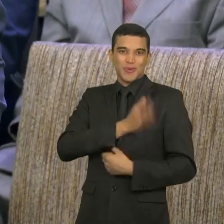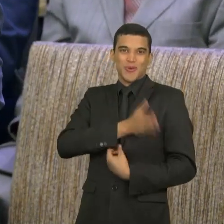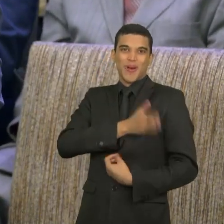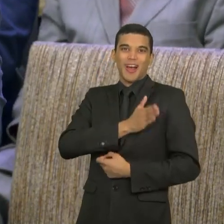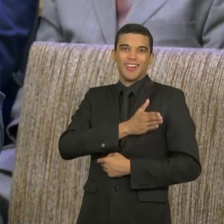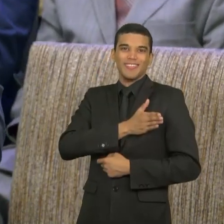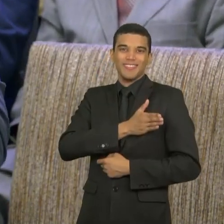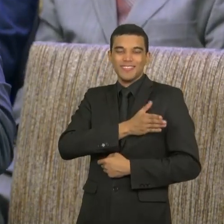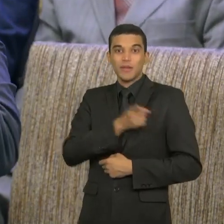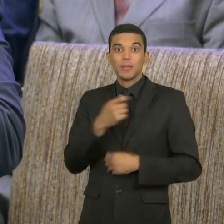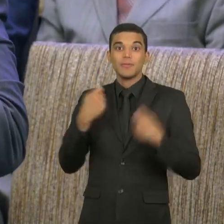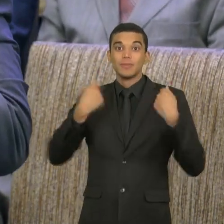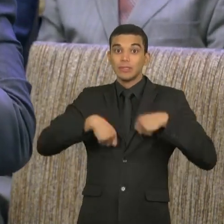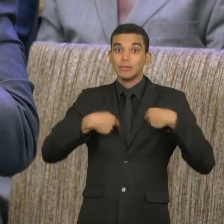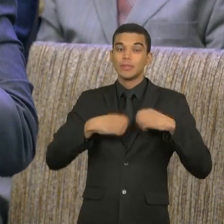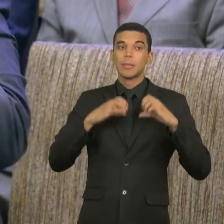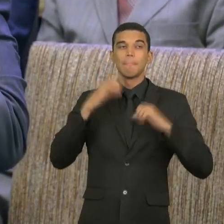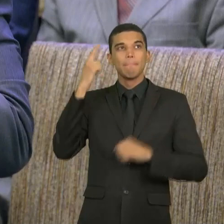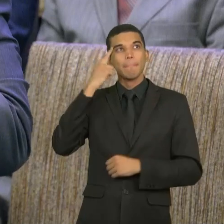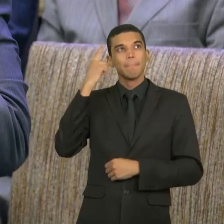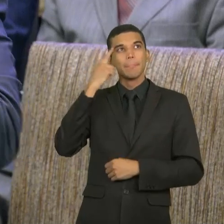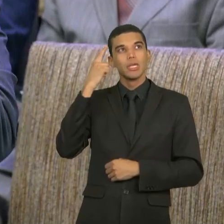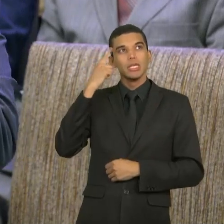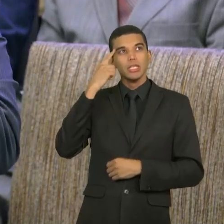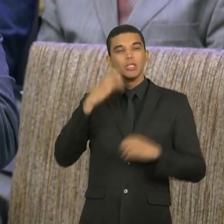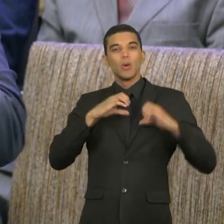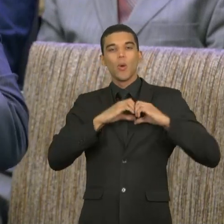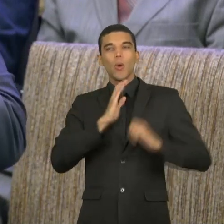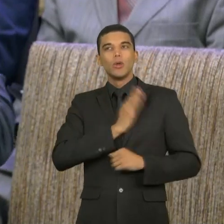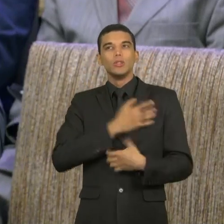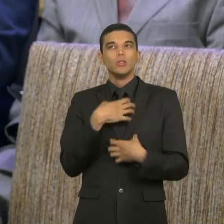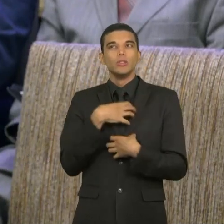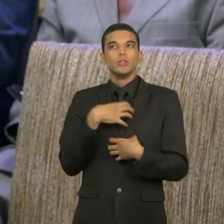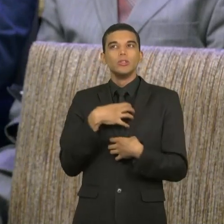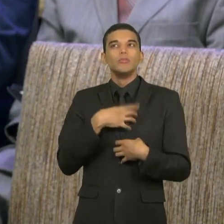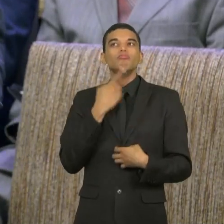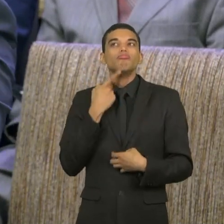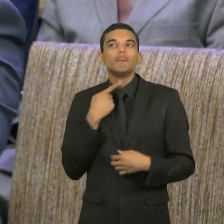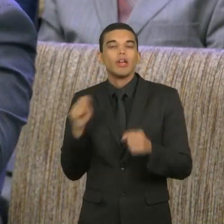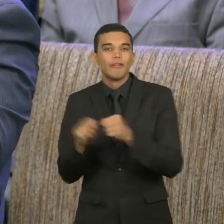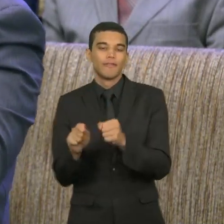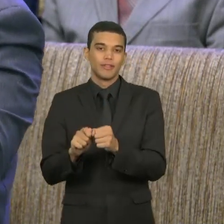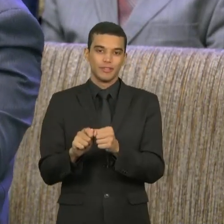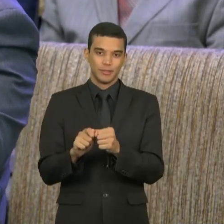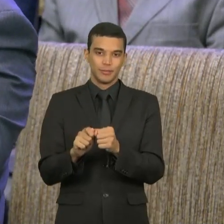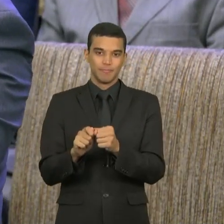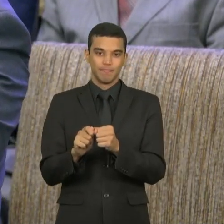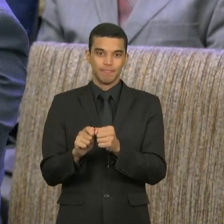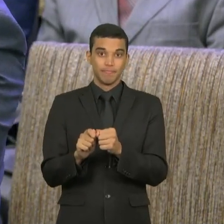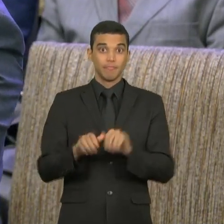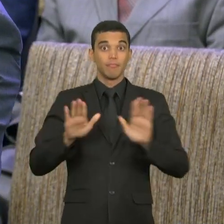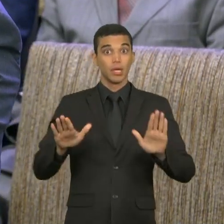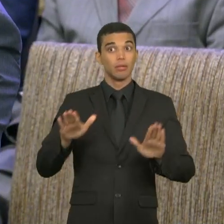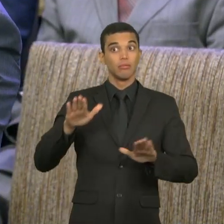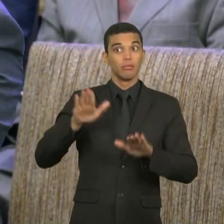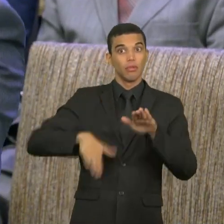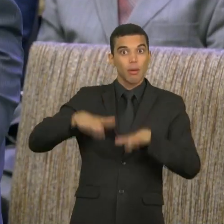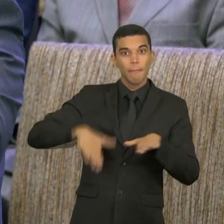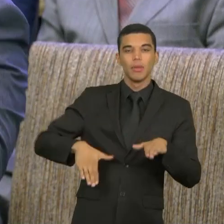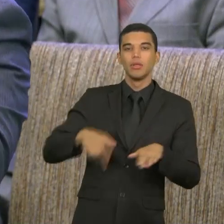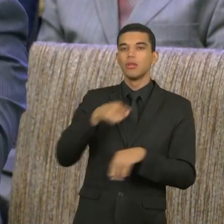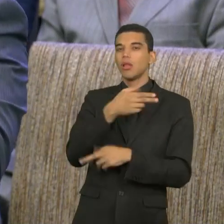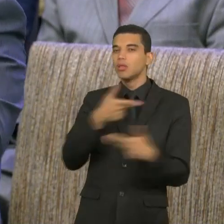no seu coração e essa é uma decisão consciente dependendo do tanto do ingrediente que você colocou ali